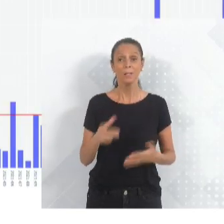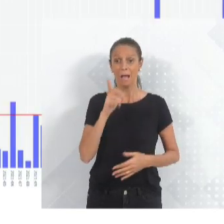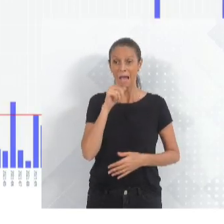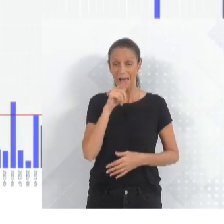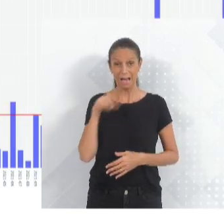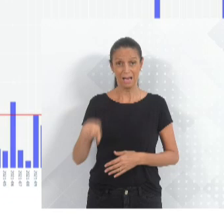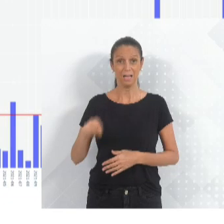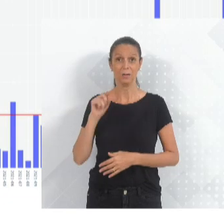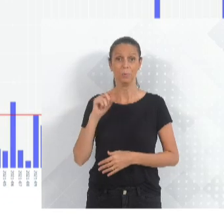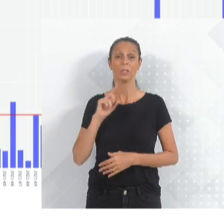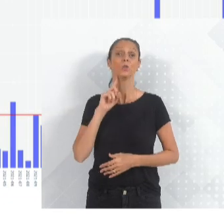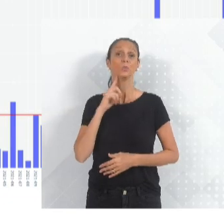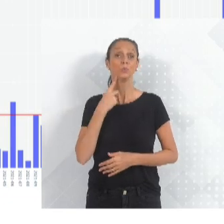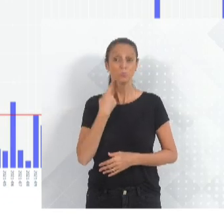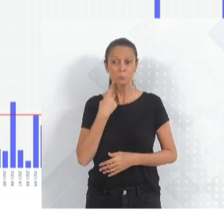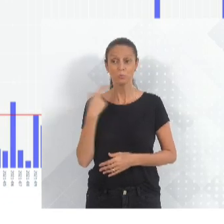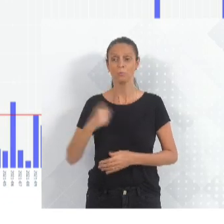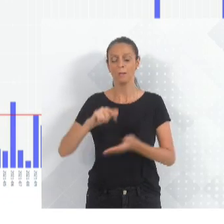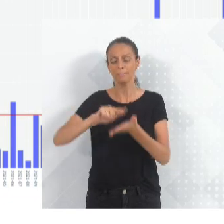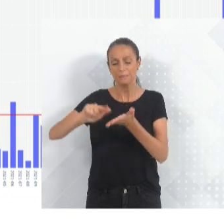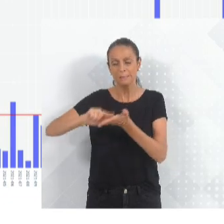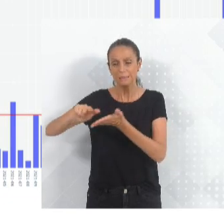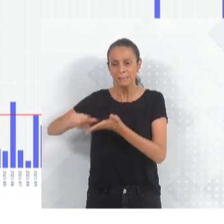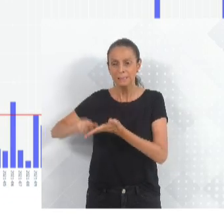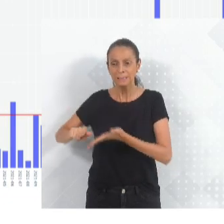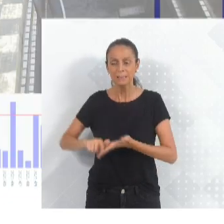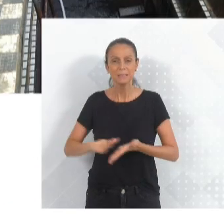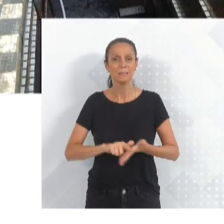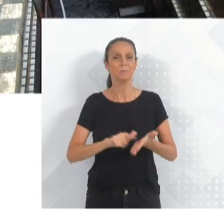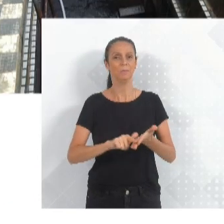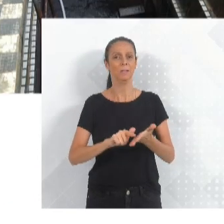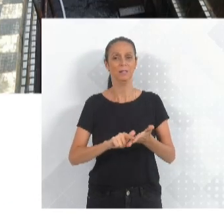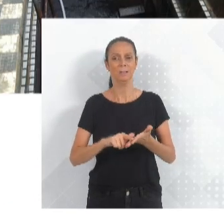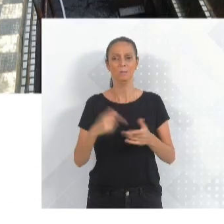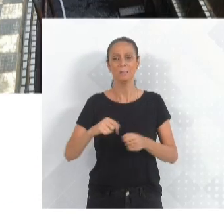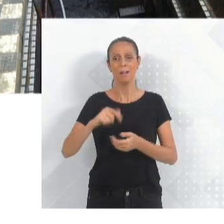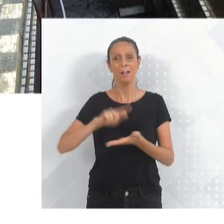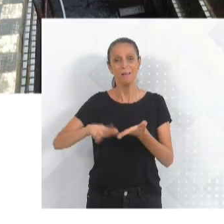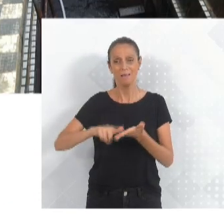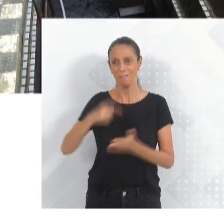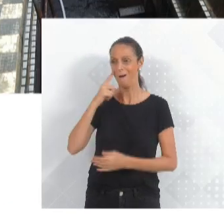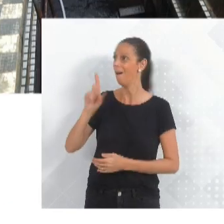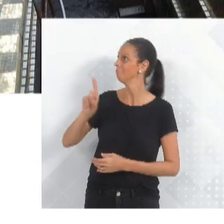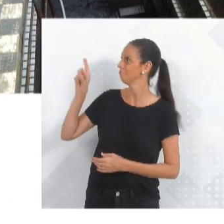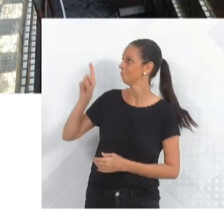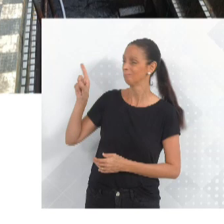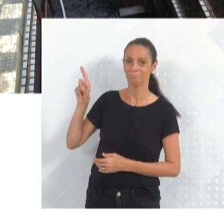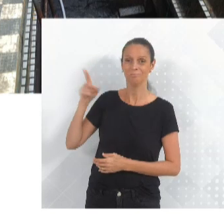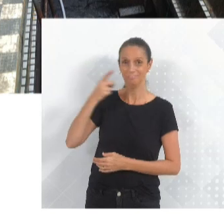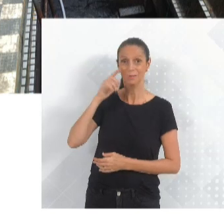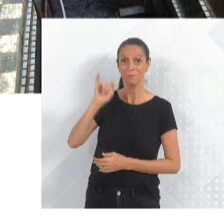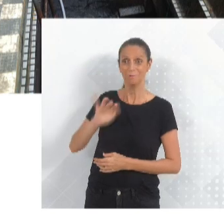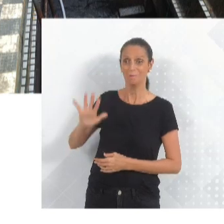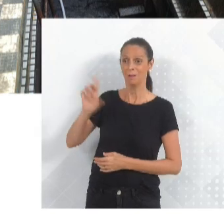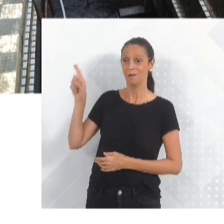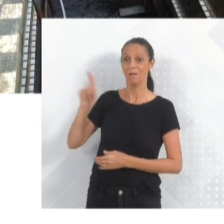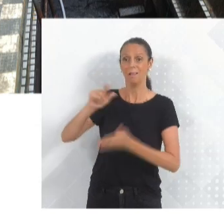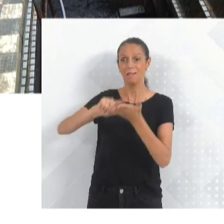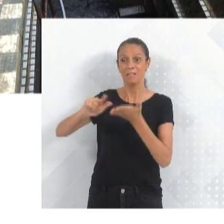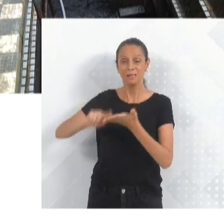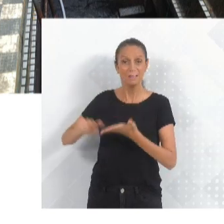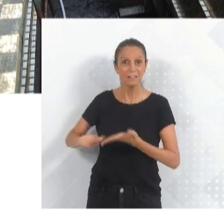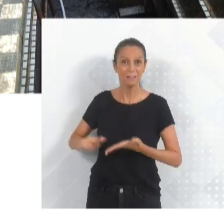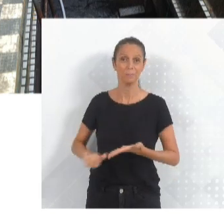há necessidade de lavação desse ambiente de decantação da água. E por isso é que para-se